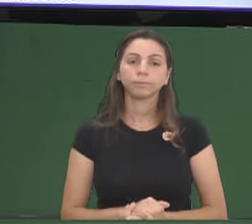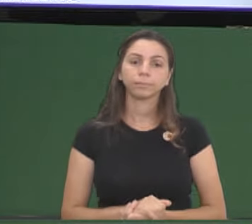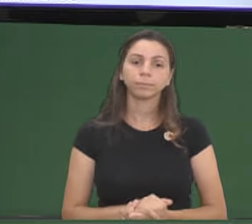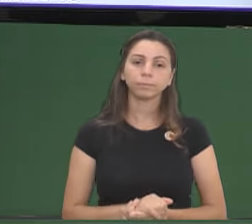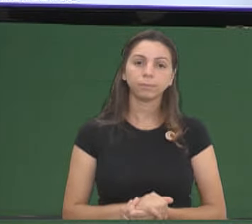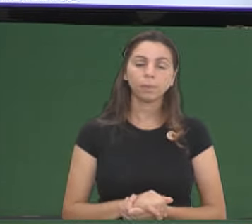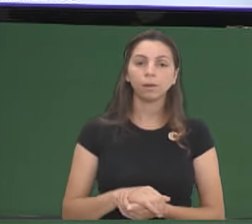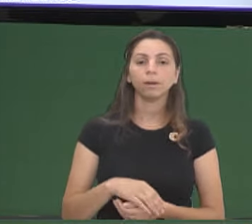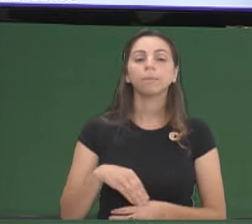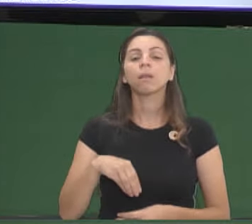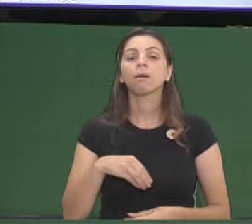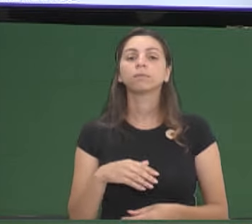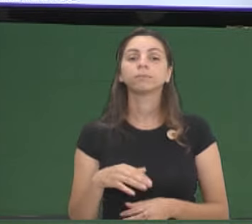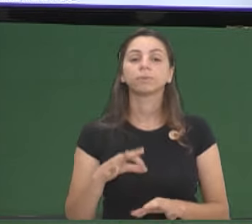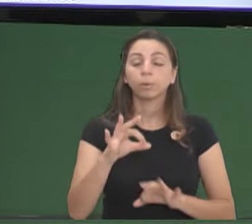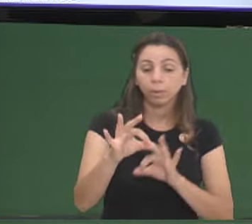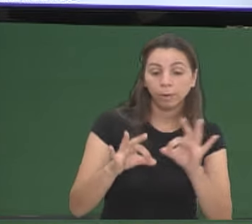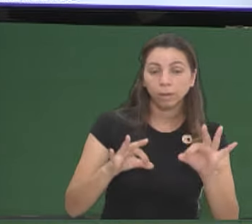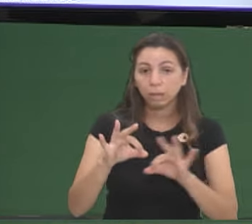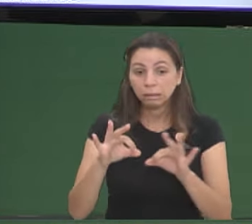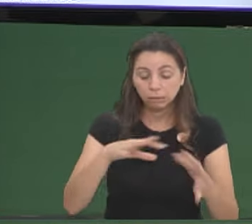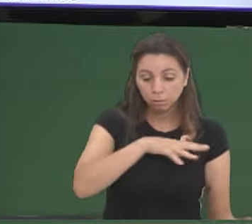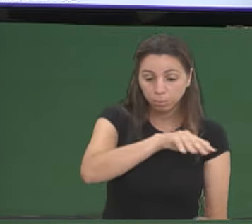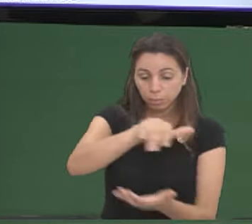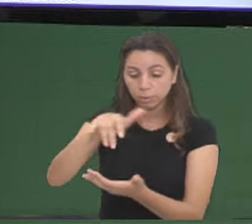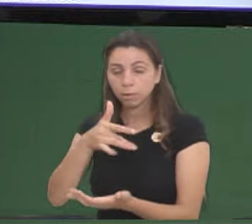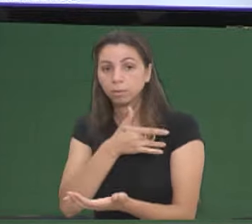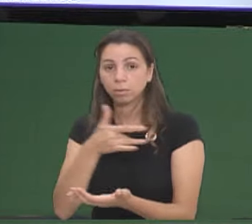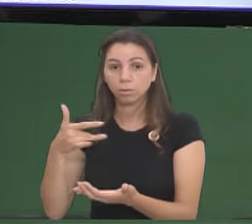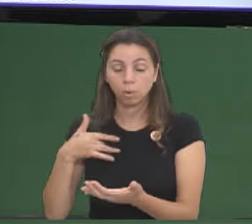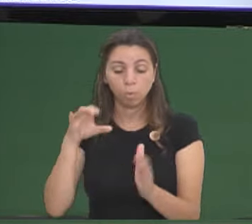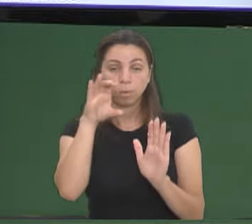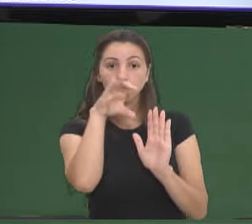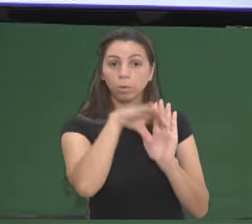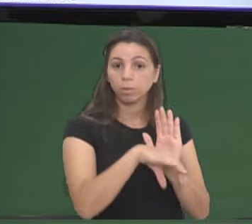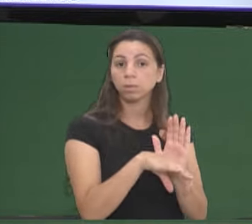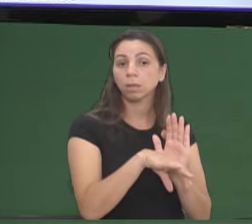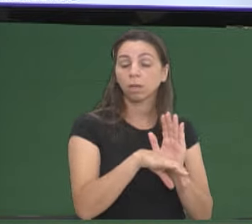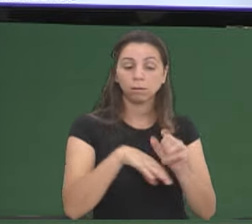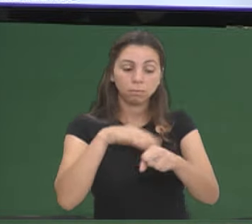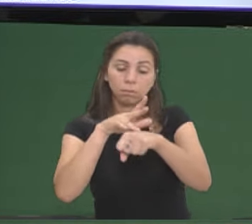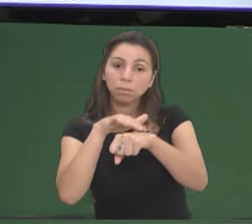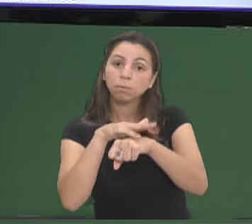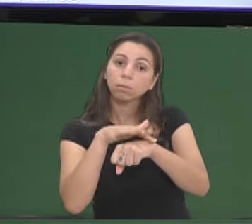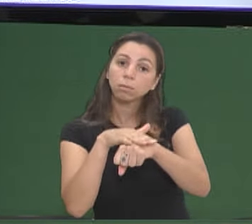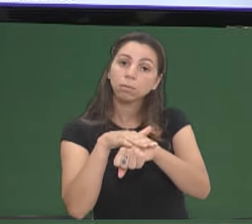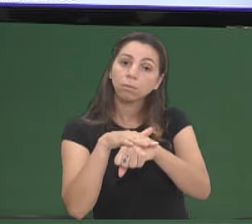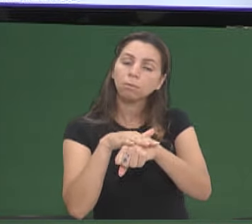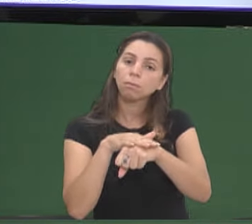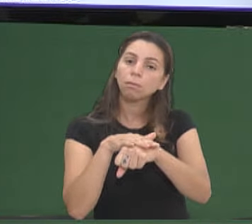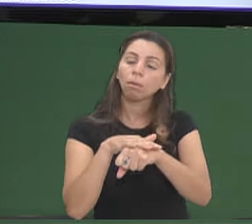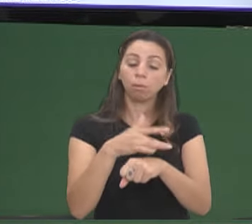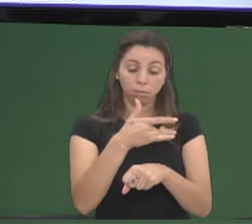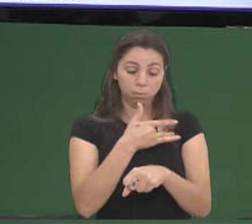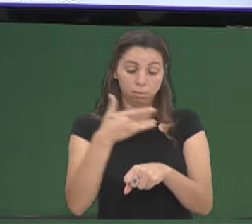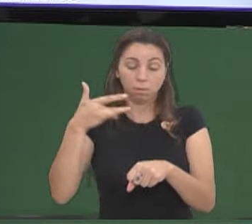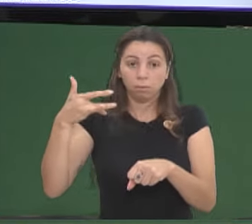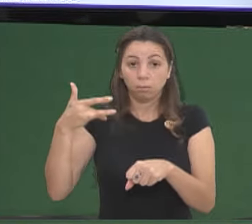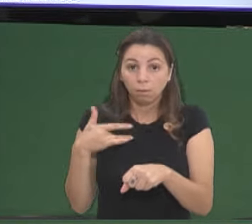da Saúde, o conceito de doença mudou, vem evoluindo. Então, saúde não